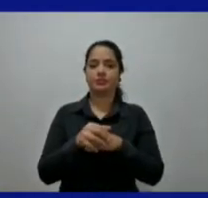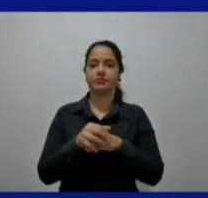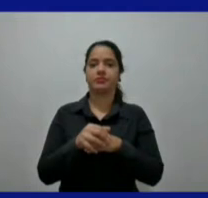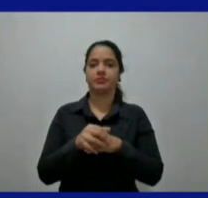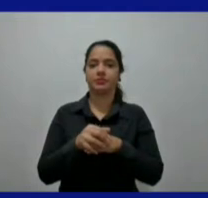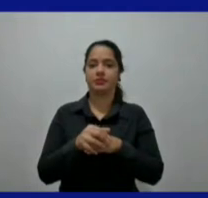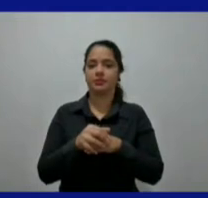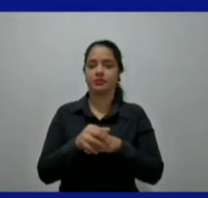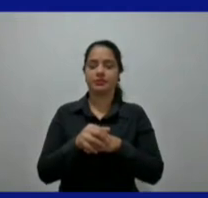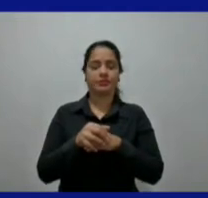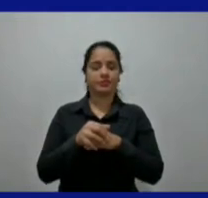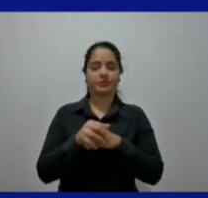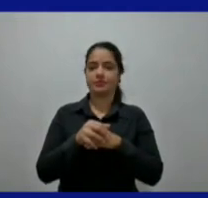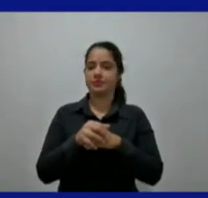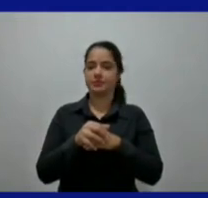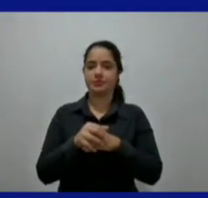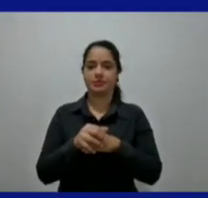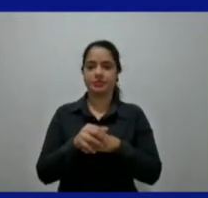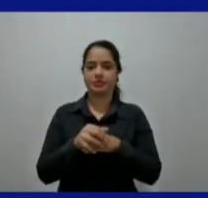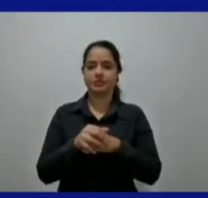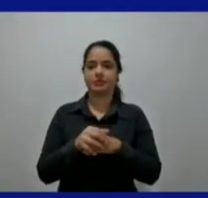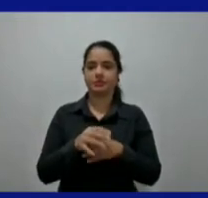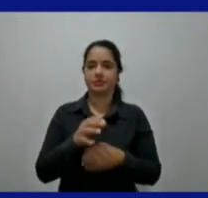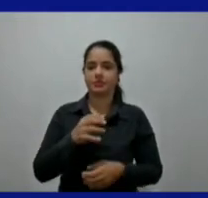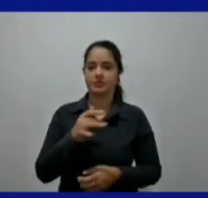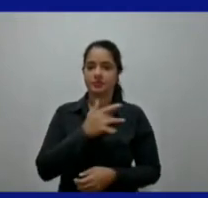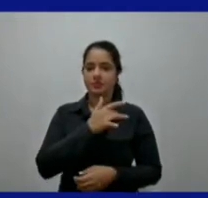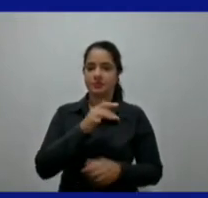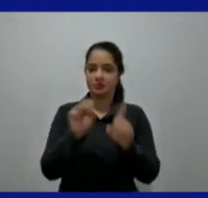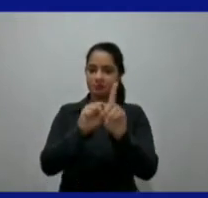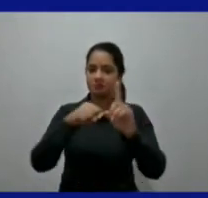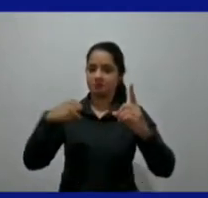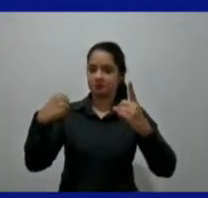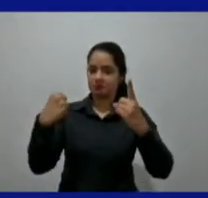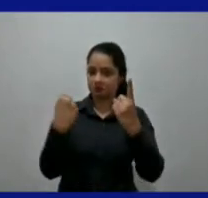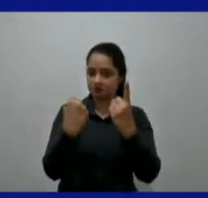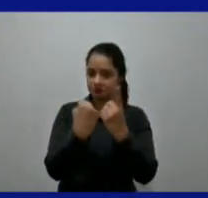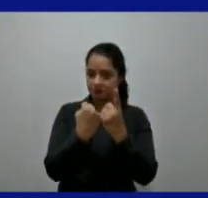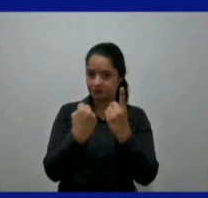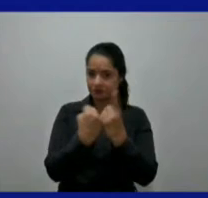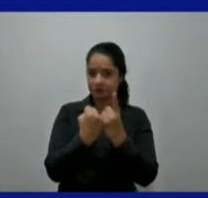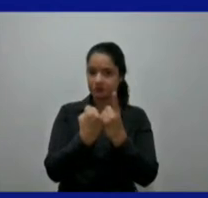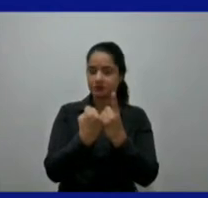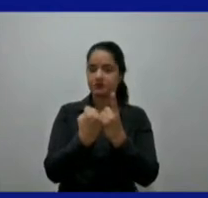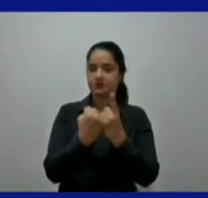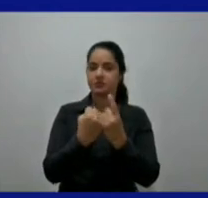o bem-estar social por terem mais recursos?